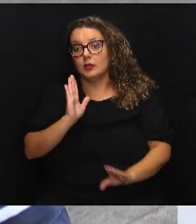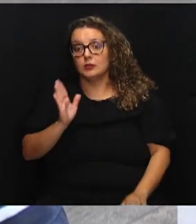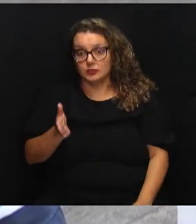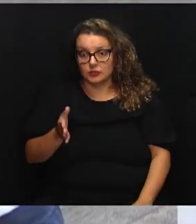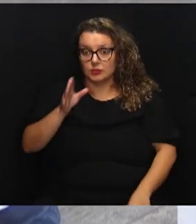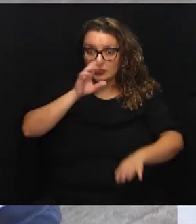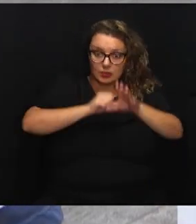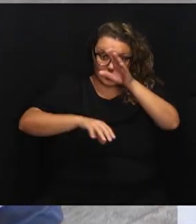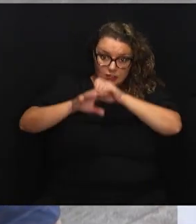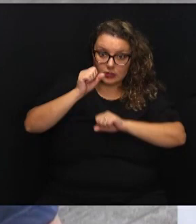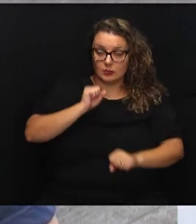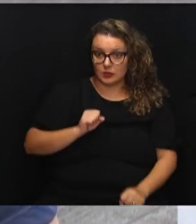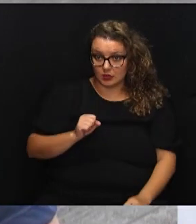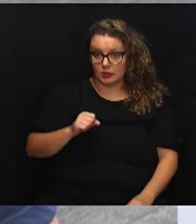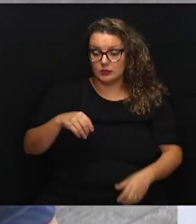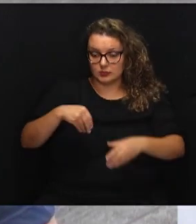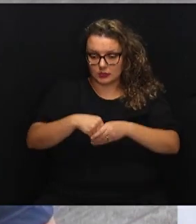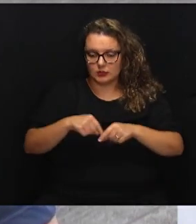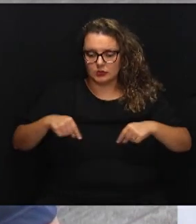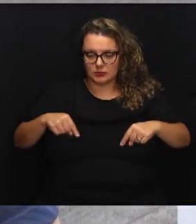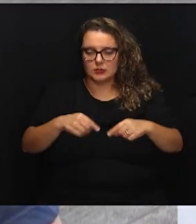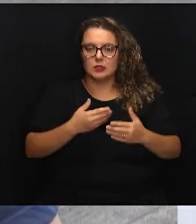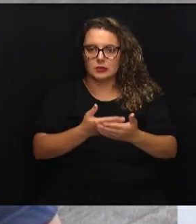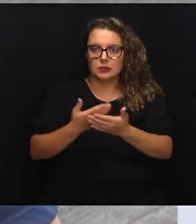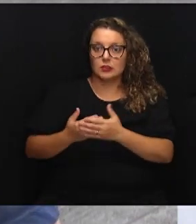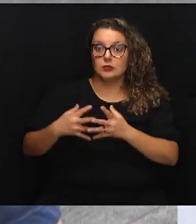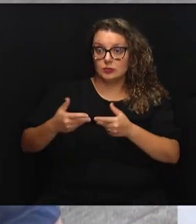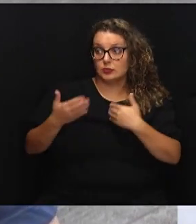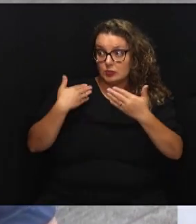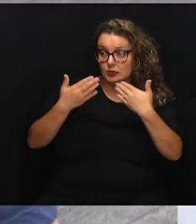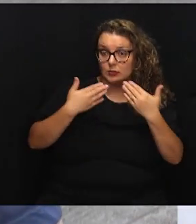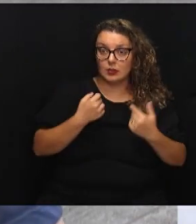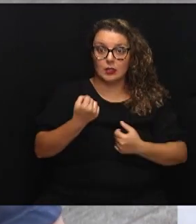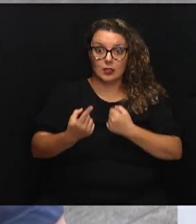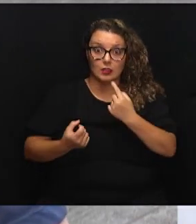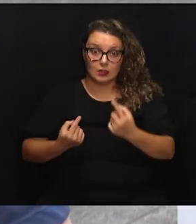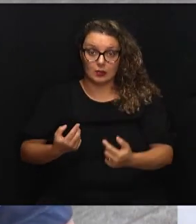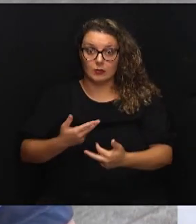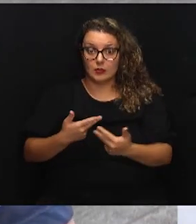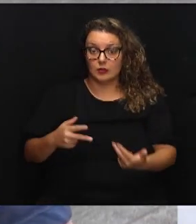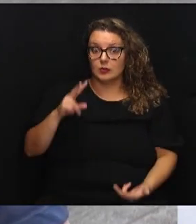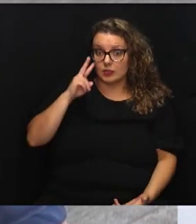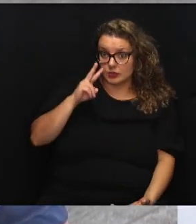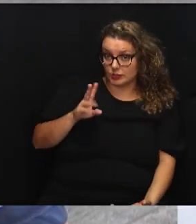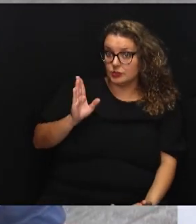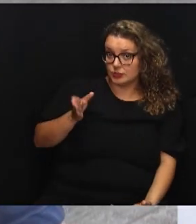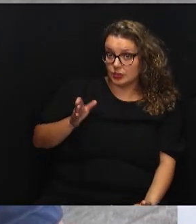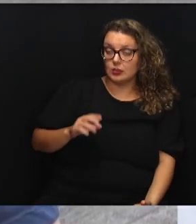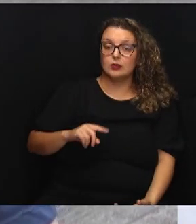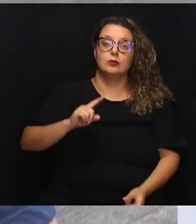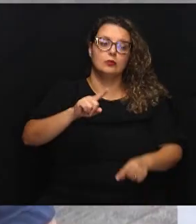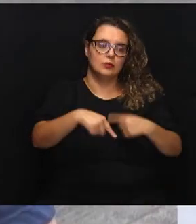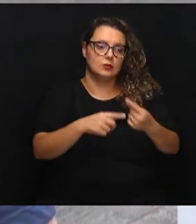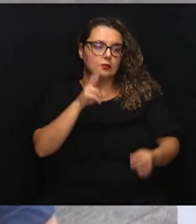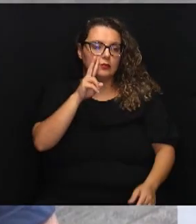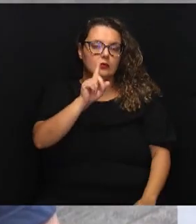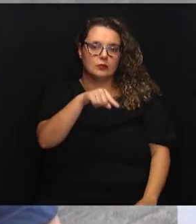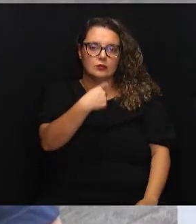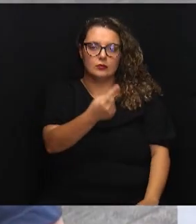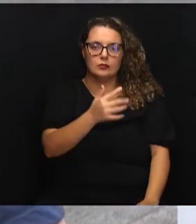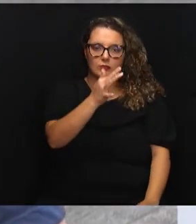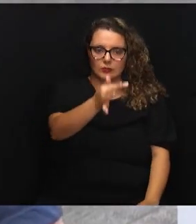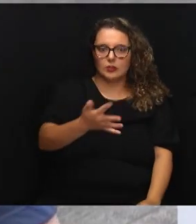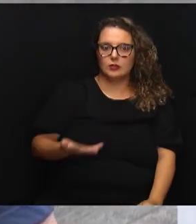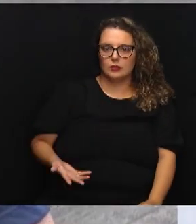aprendendo em sala de aula, né? Então, tudo que nós conversamos, algumas coisas eles já viram, outras eles verão. Então, eu acho que com